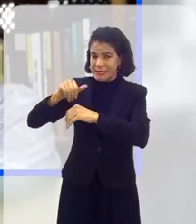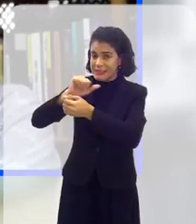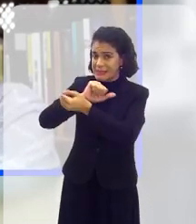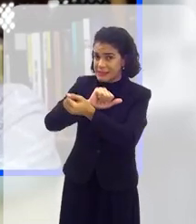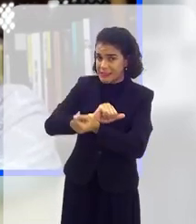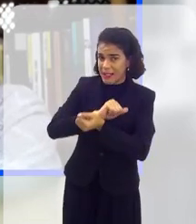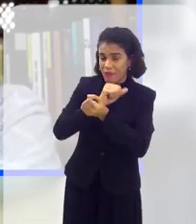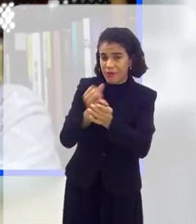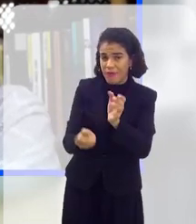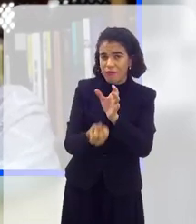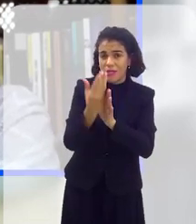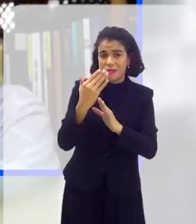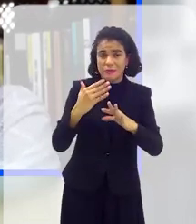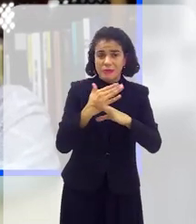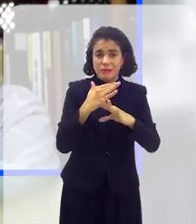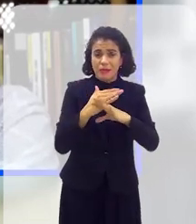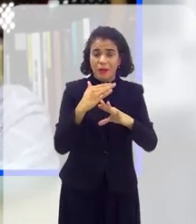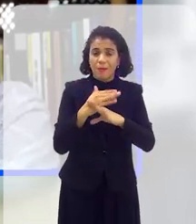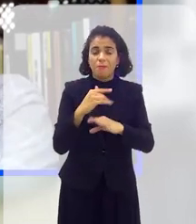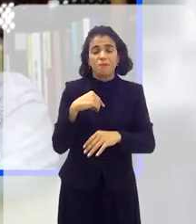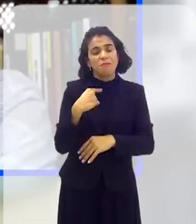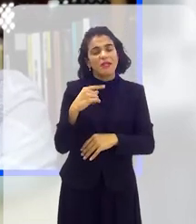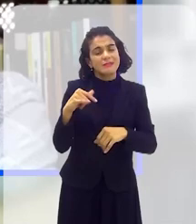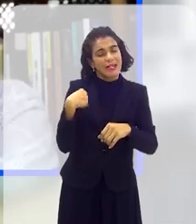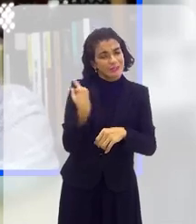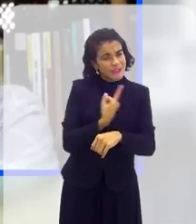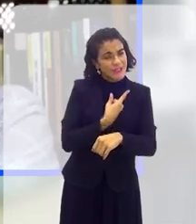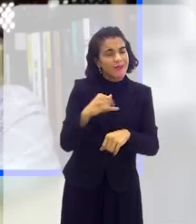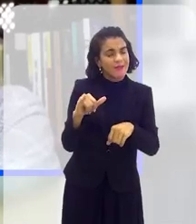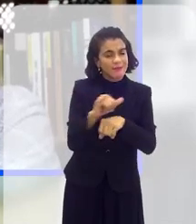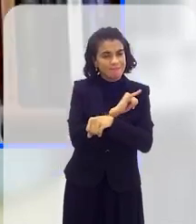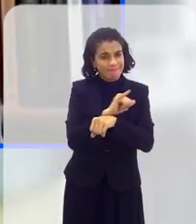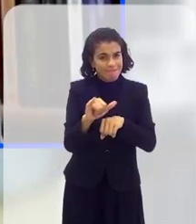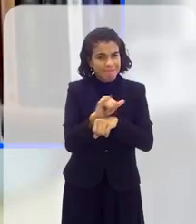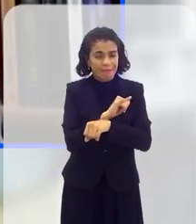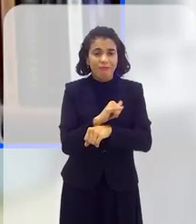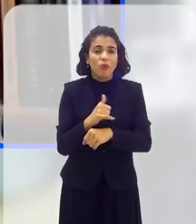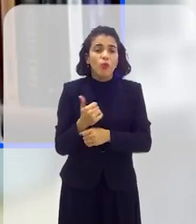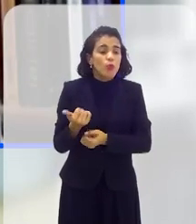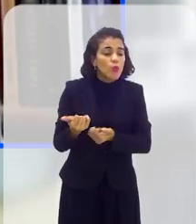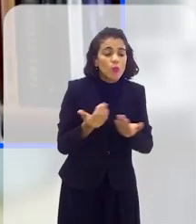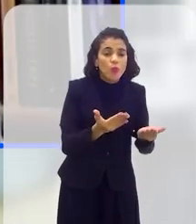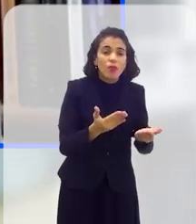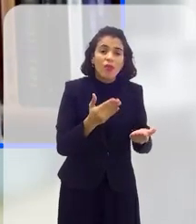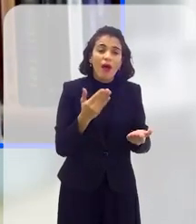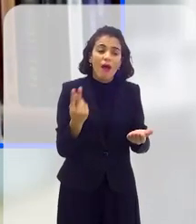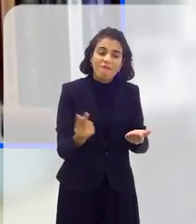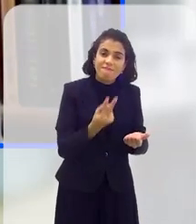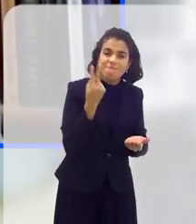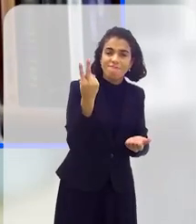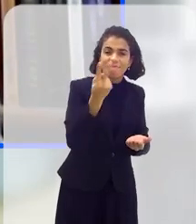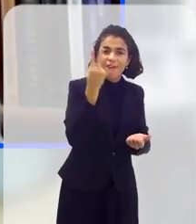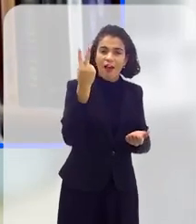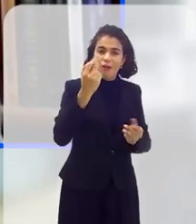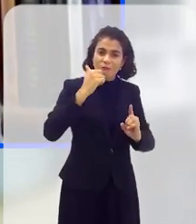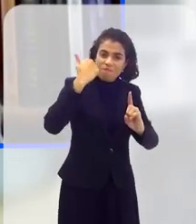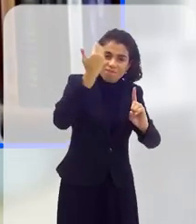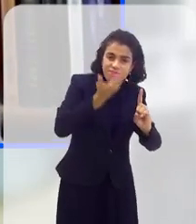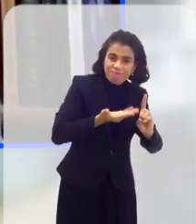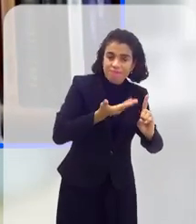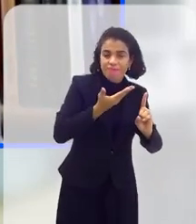de africanos escravizados nas suas fundações, que a gente, de alguma maneira, não dá o devido valor, não